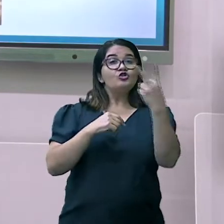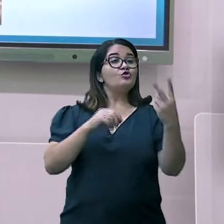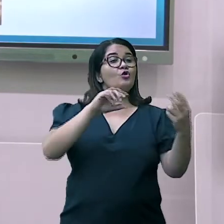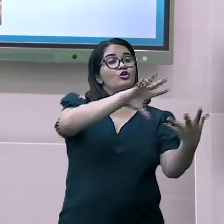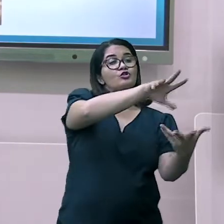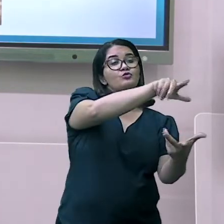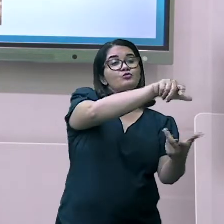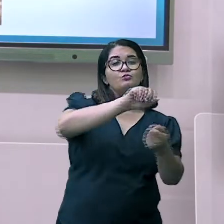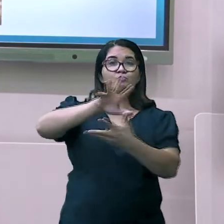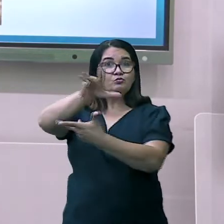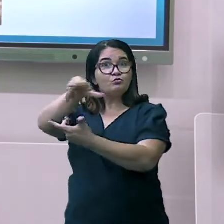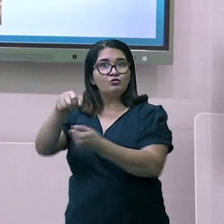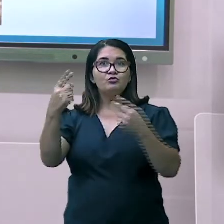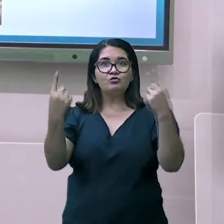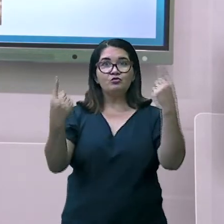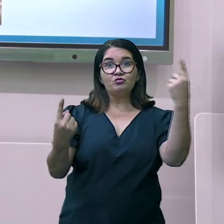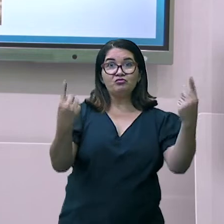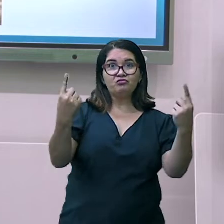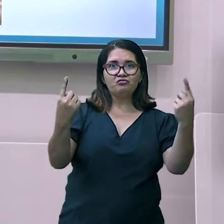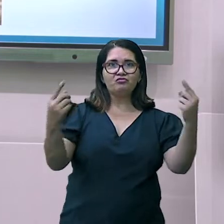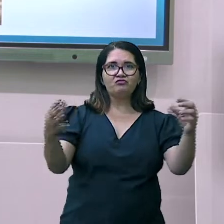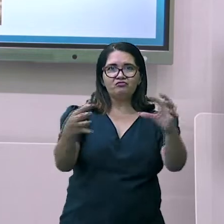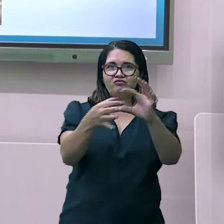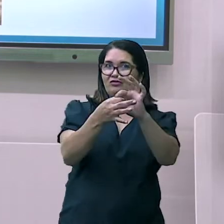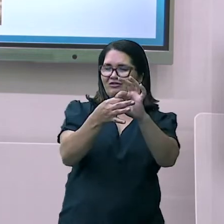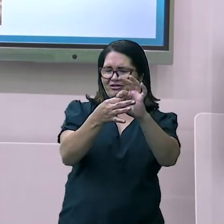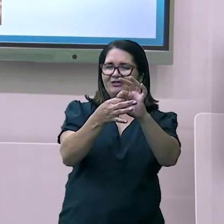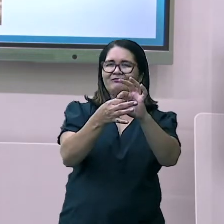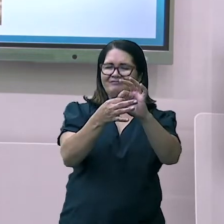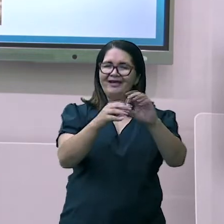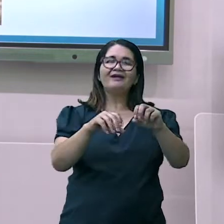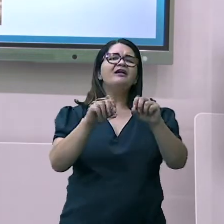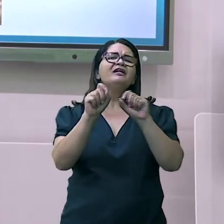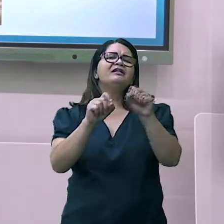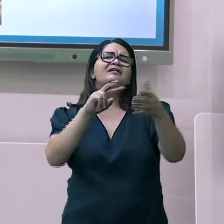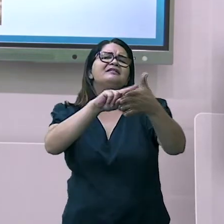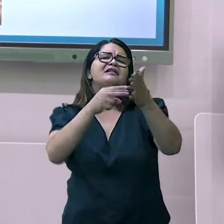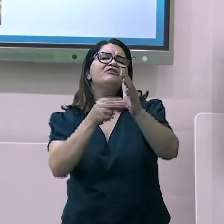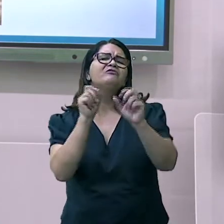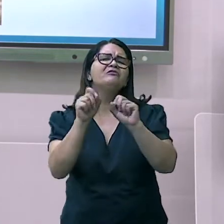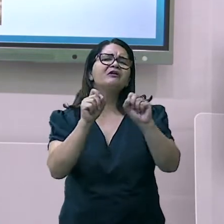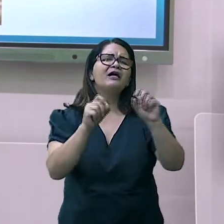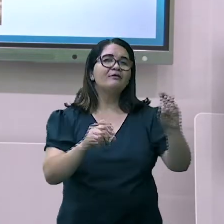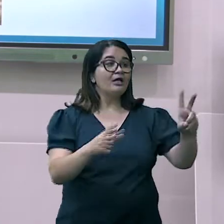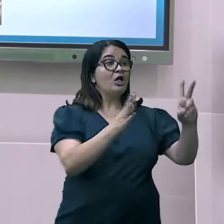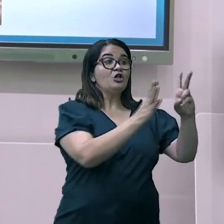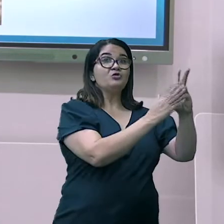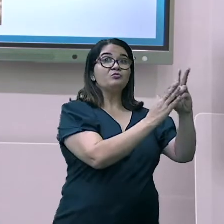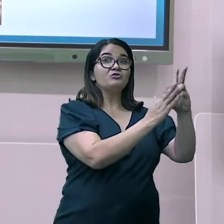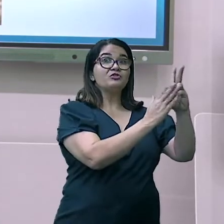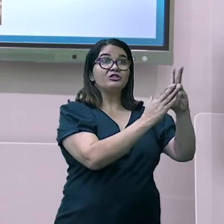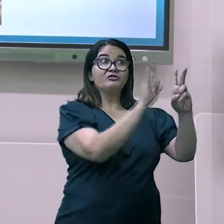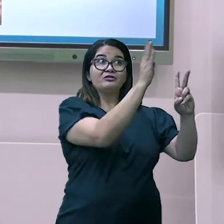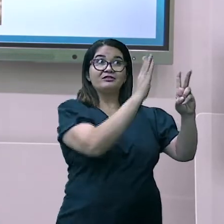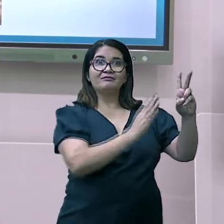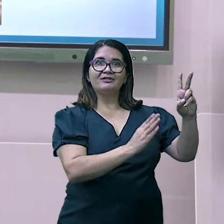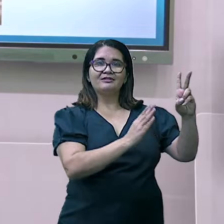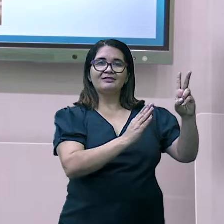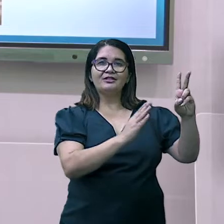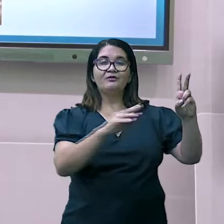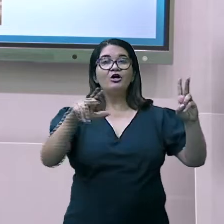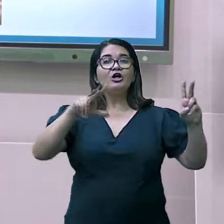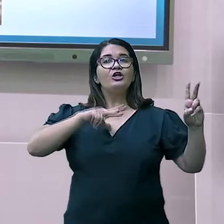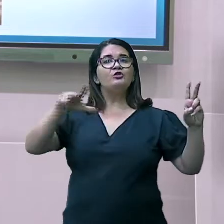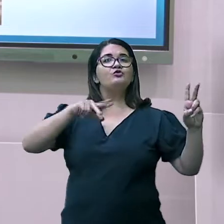Esse encontro aconteceu com os europeus e os nativos que habitavam o território brasileiro. Mas como será que foi